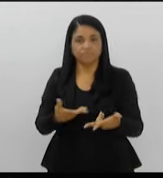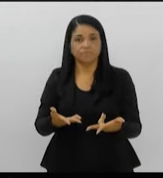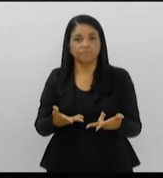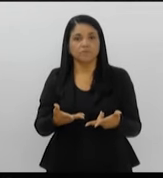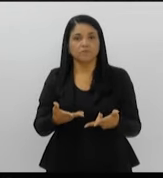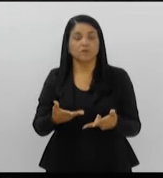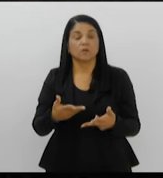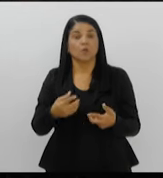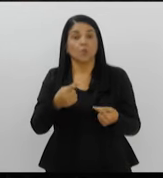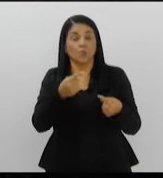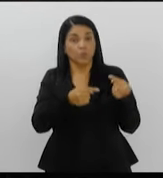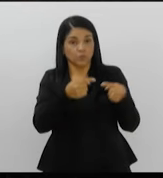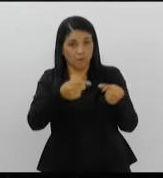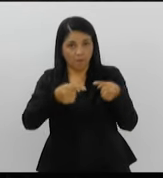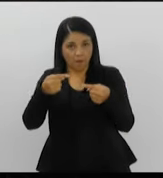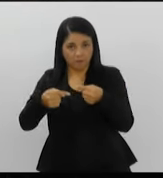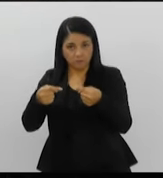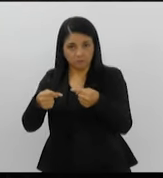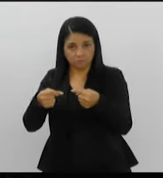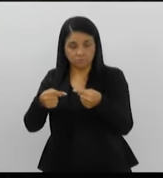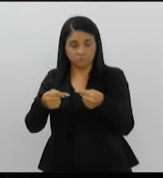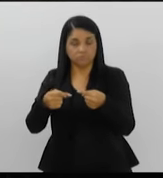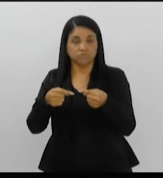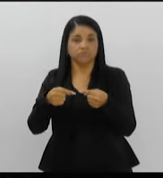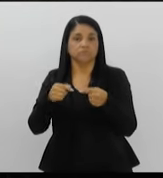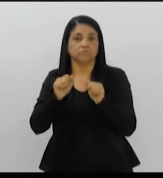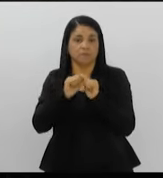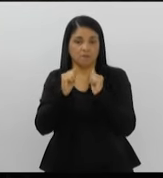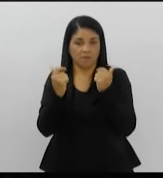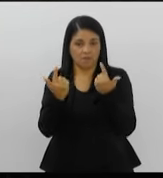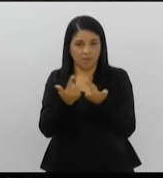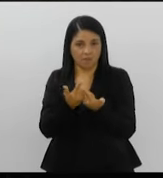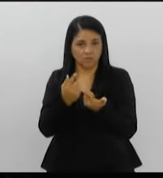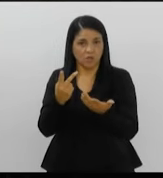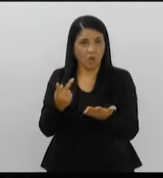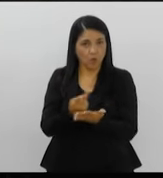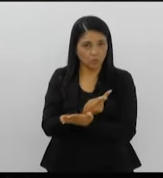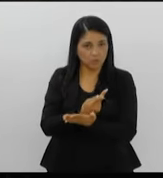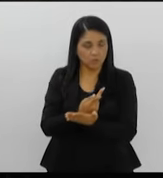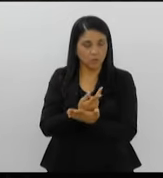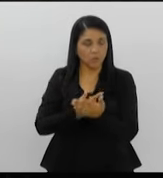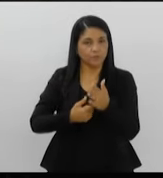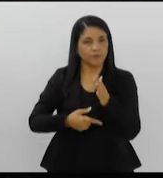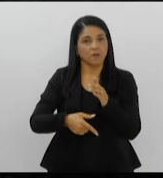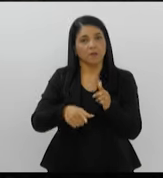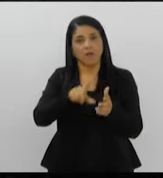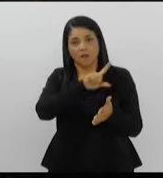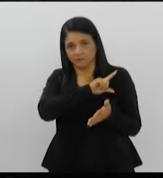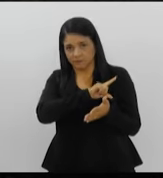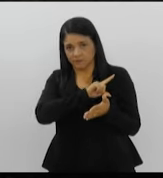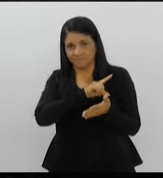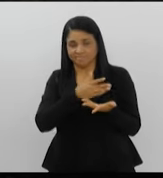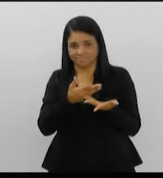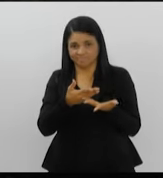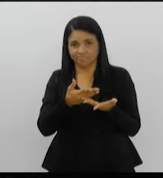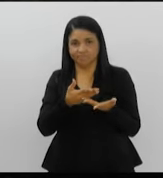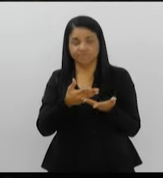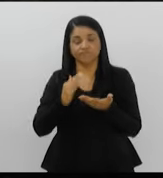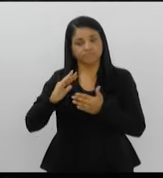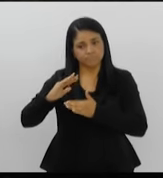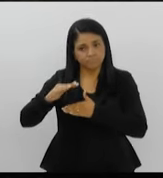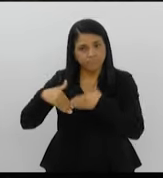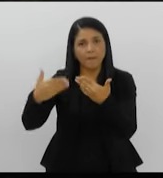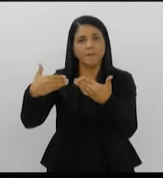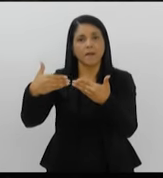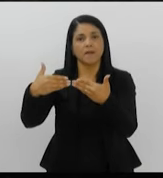O próprio debate nesta casa, que já aconteceu na legislatura passada, fez um avanço,